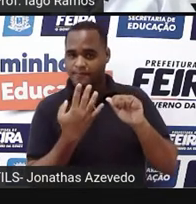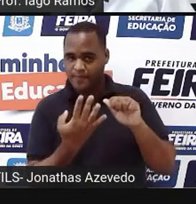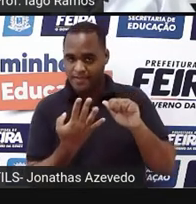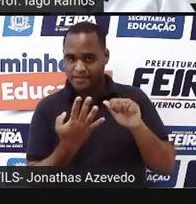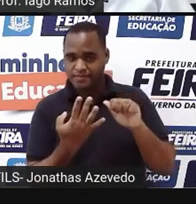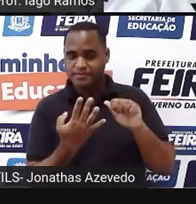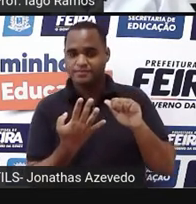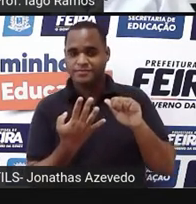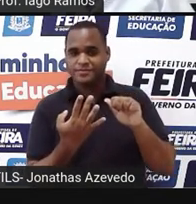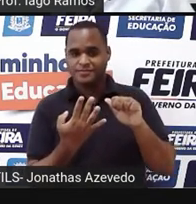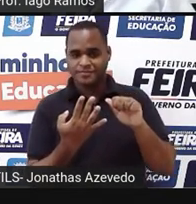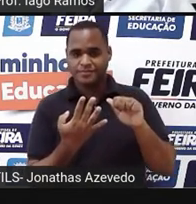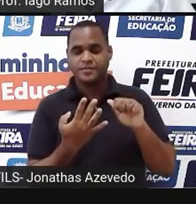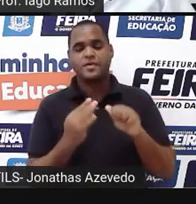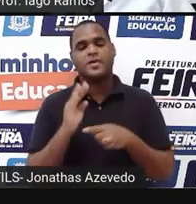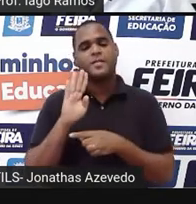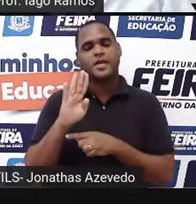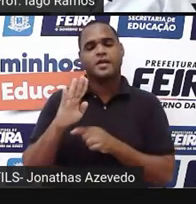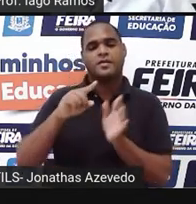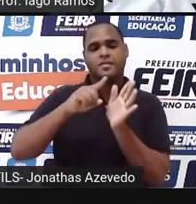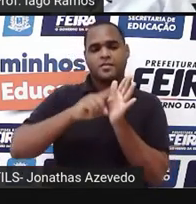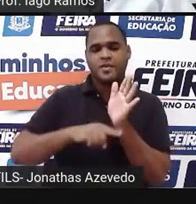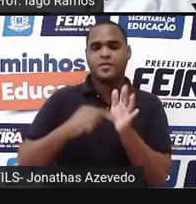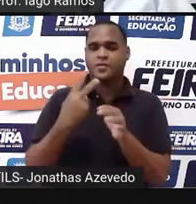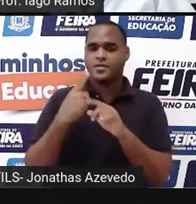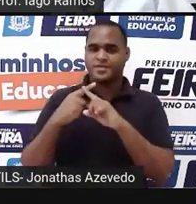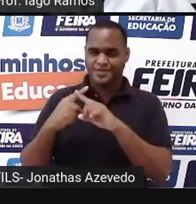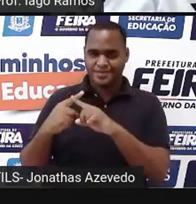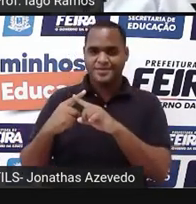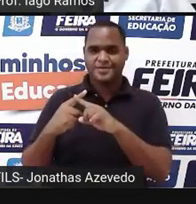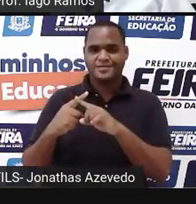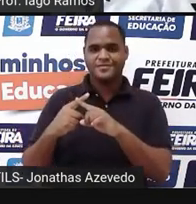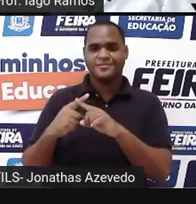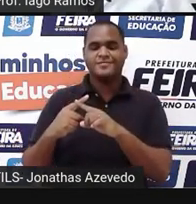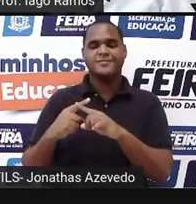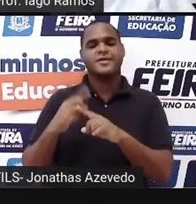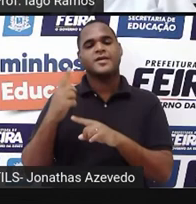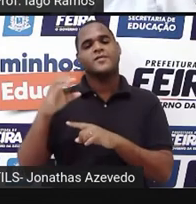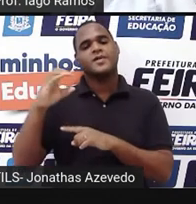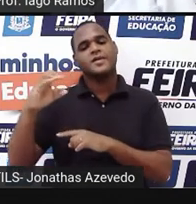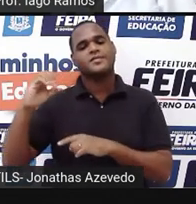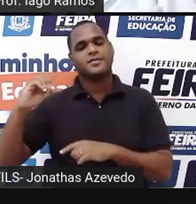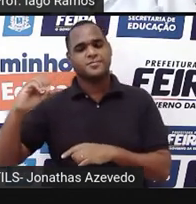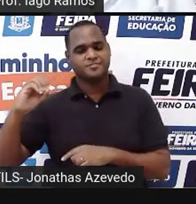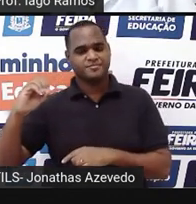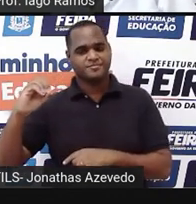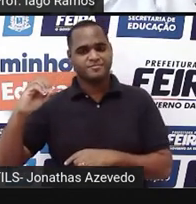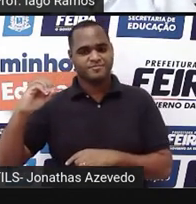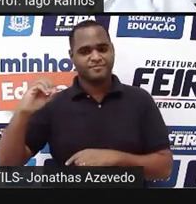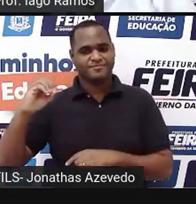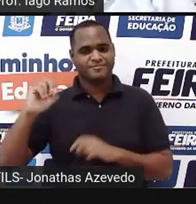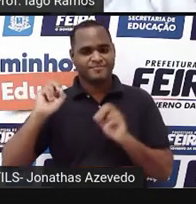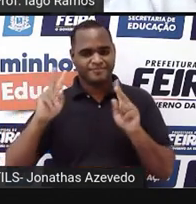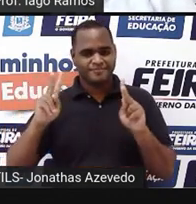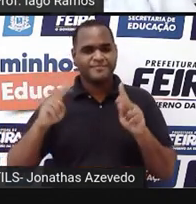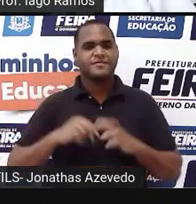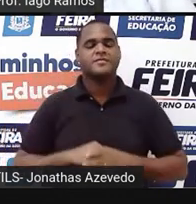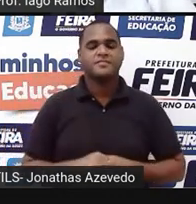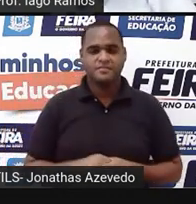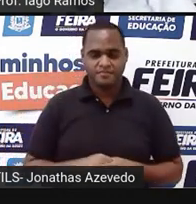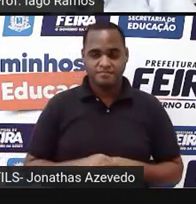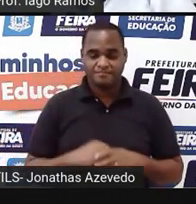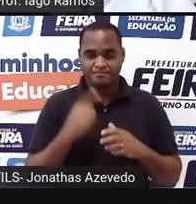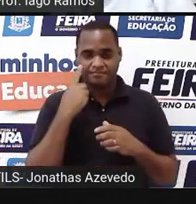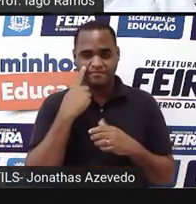multiplica x ao quadrado, que é o 4. O B é o que multiplica x, que é menos 2. E o C não tem, é zero. Então eu vou